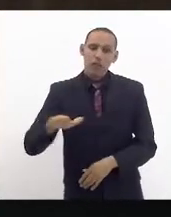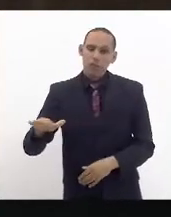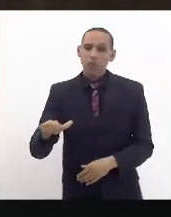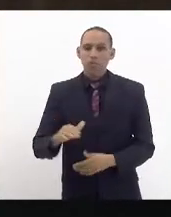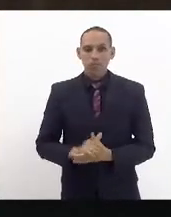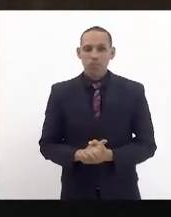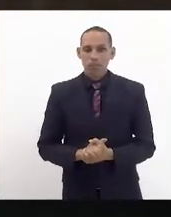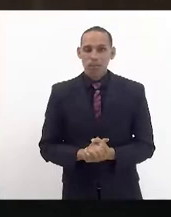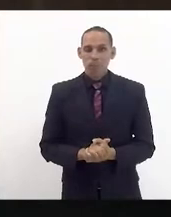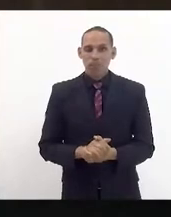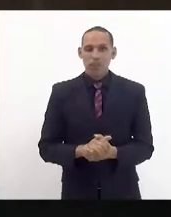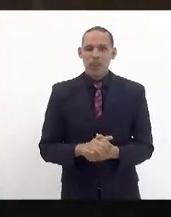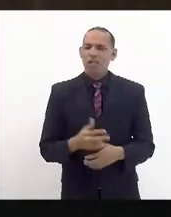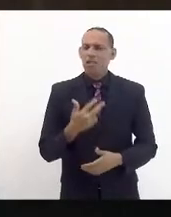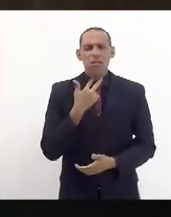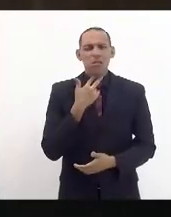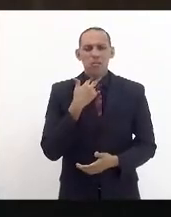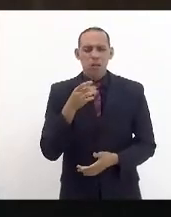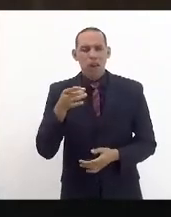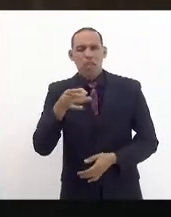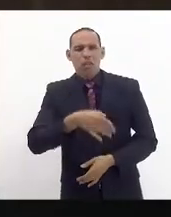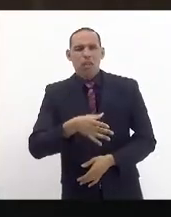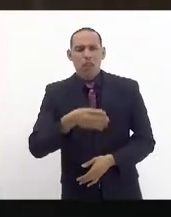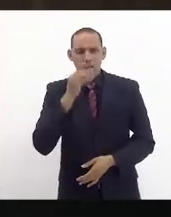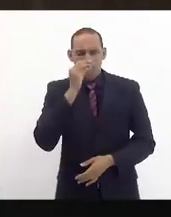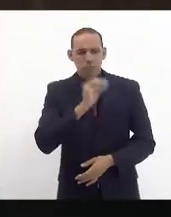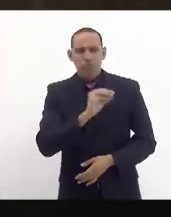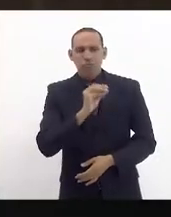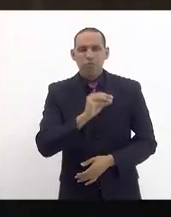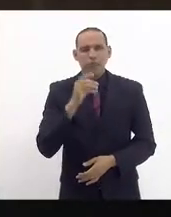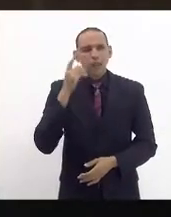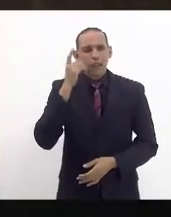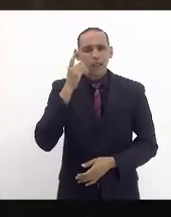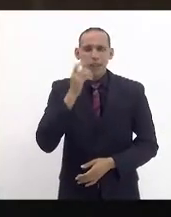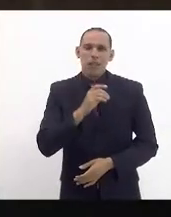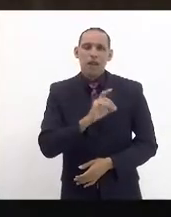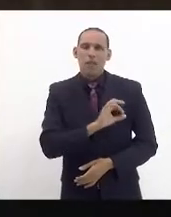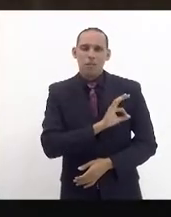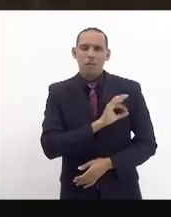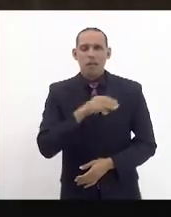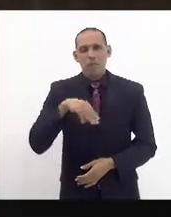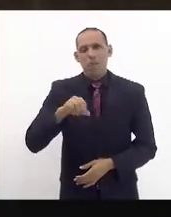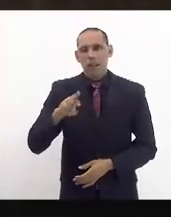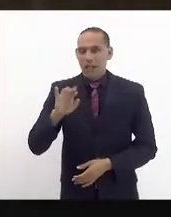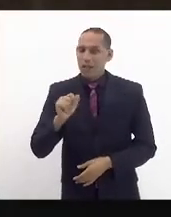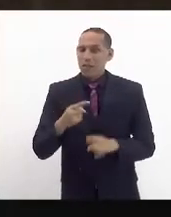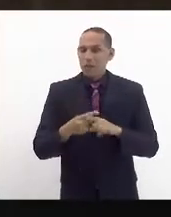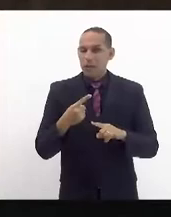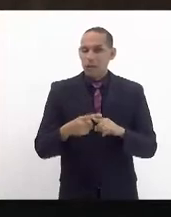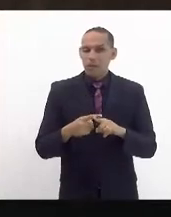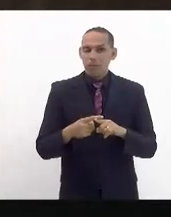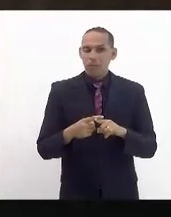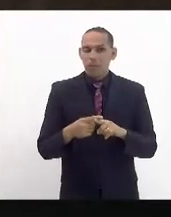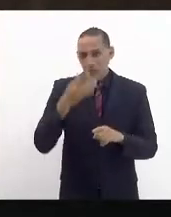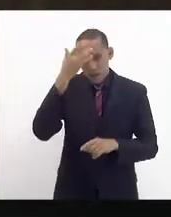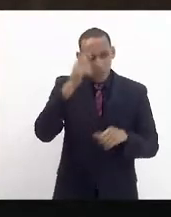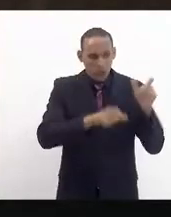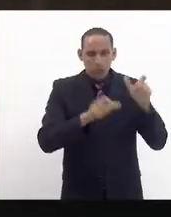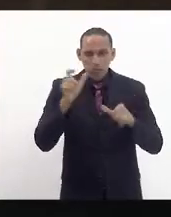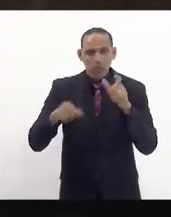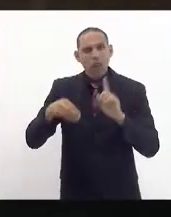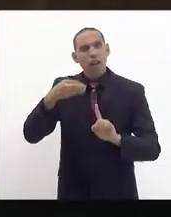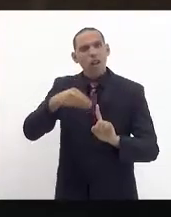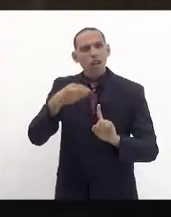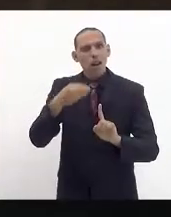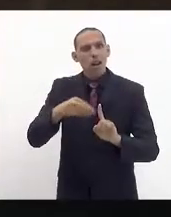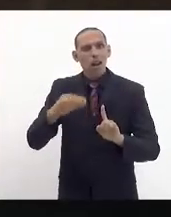Nós não podemos abrir mão disso, deputada Marta Rocha, porque nessas situações os vulneráveis é que sempre